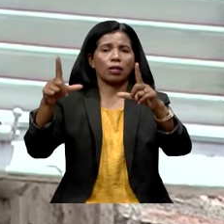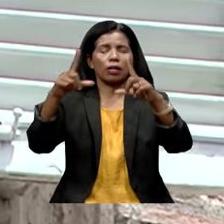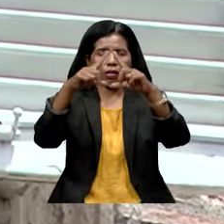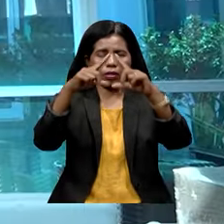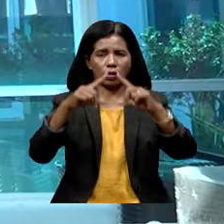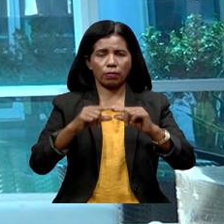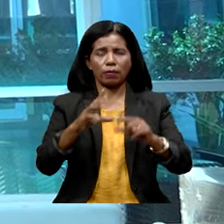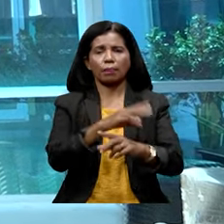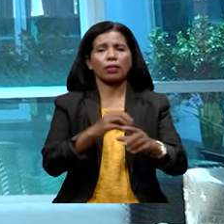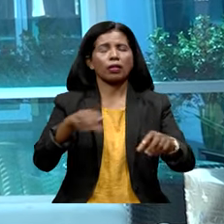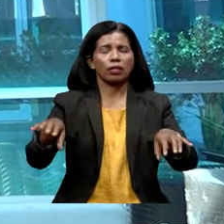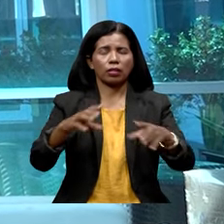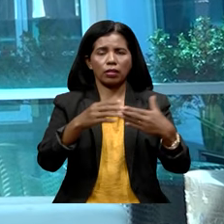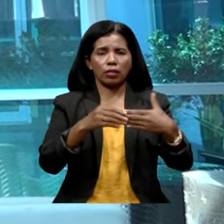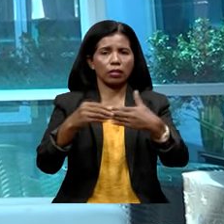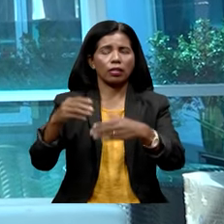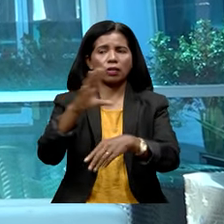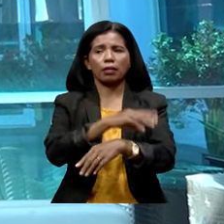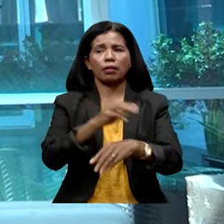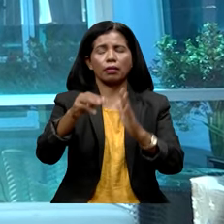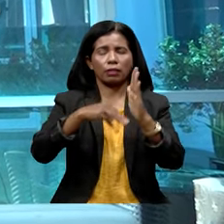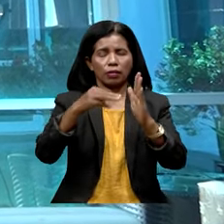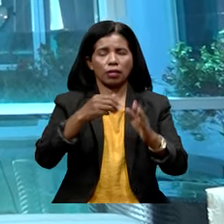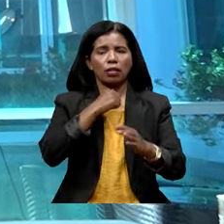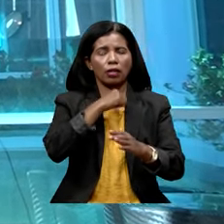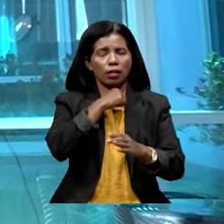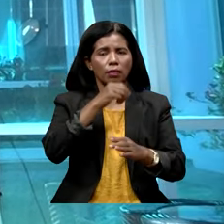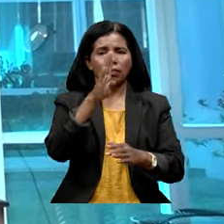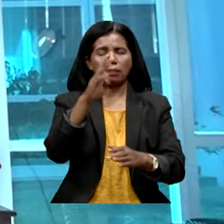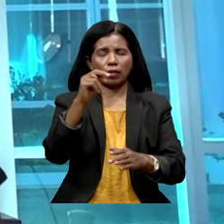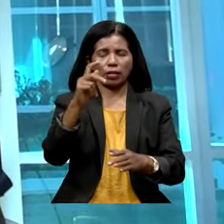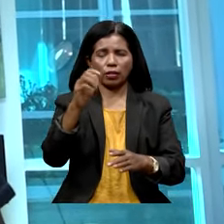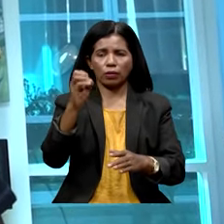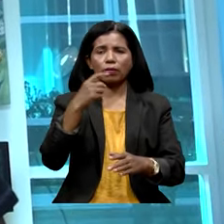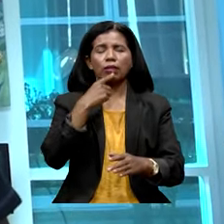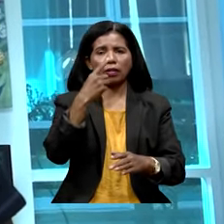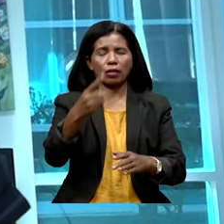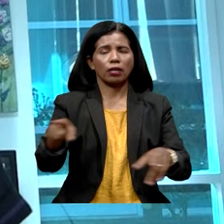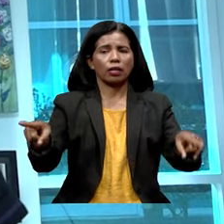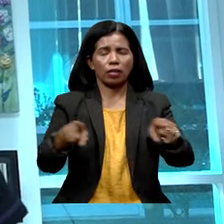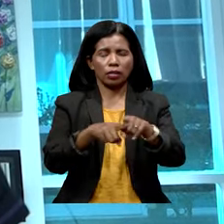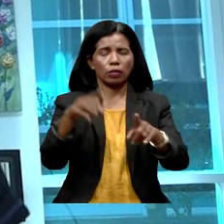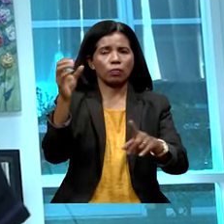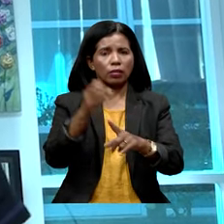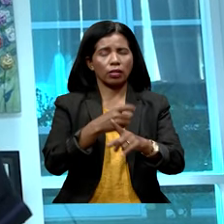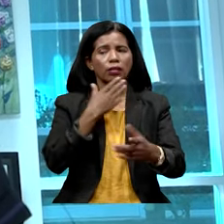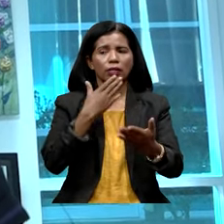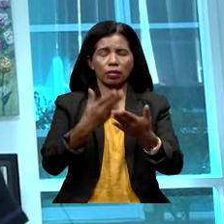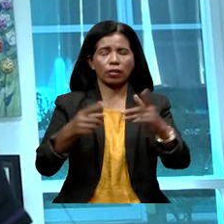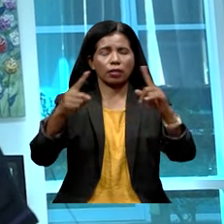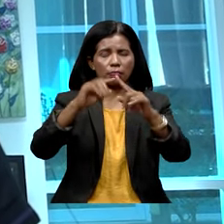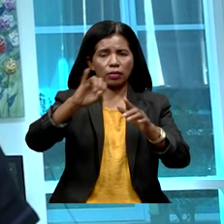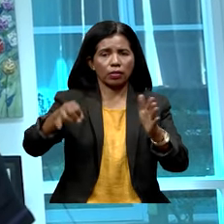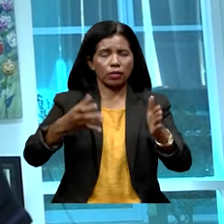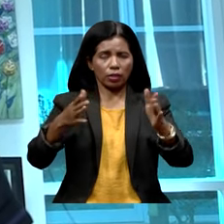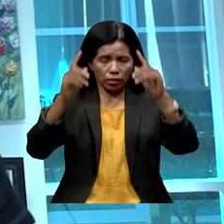Coordenador komisaun organizador ba media lokal, Padre Bento Barros Pereira hateten, nehanesan oportunidade diak ba jornalista